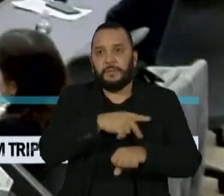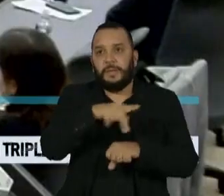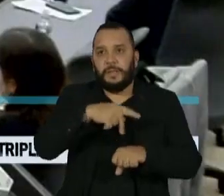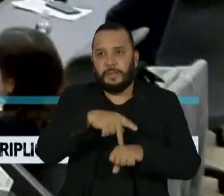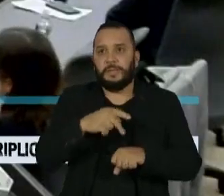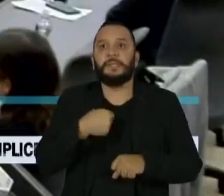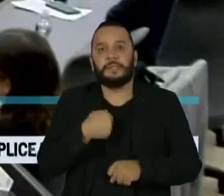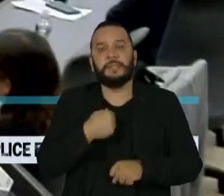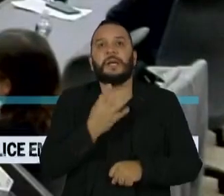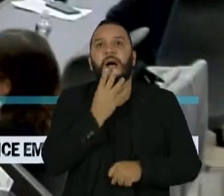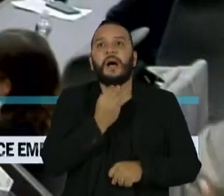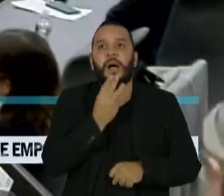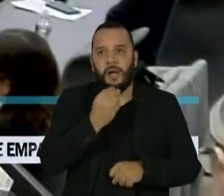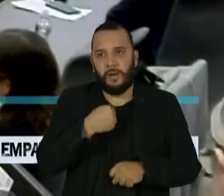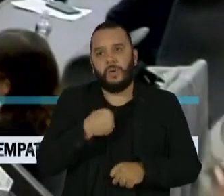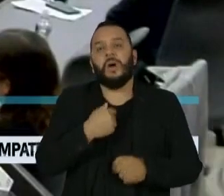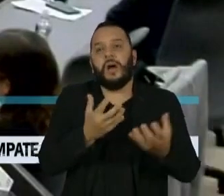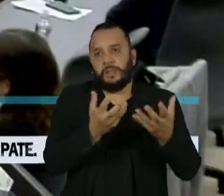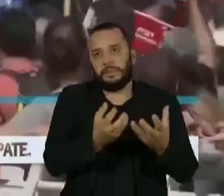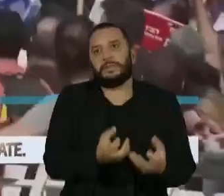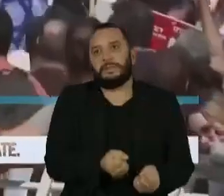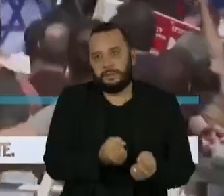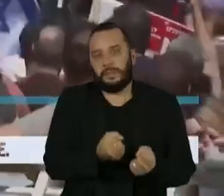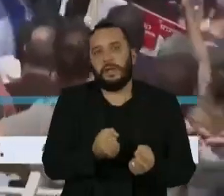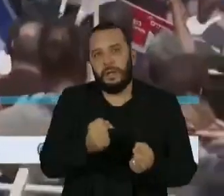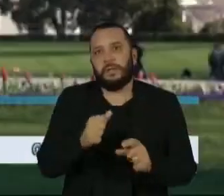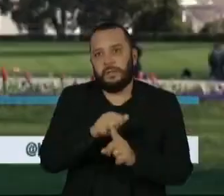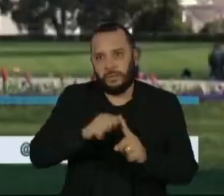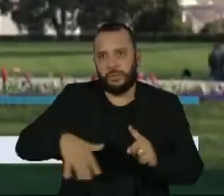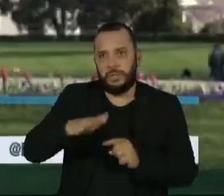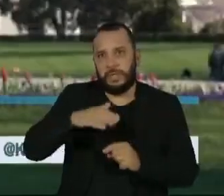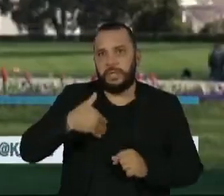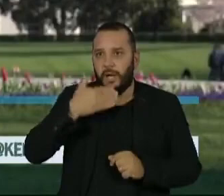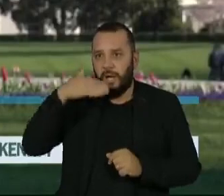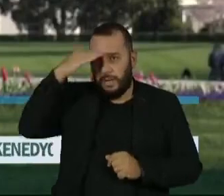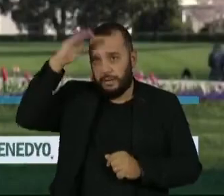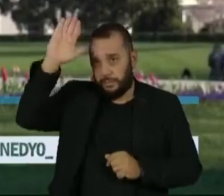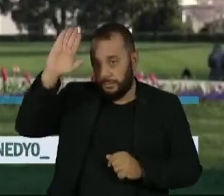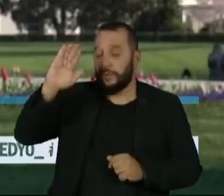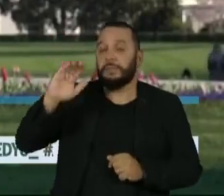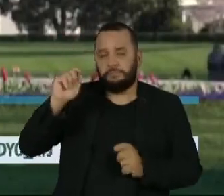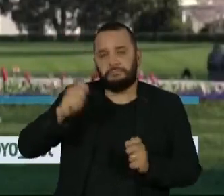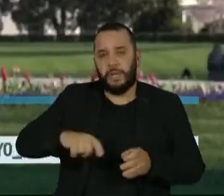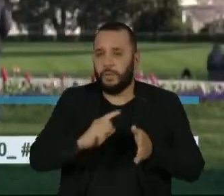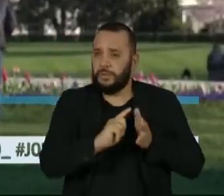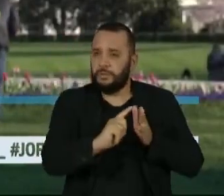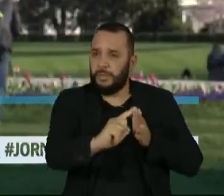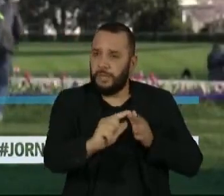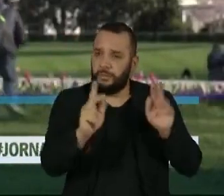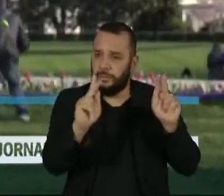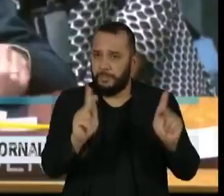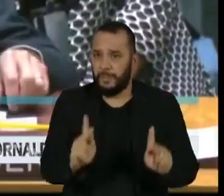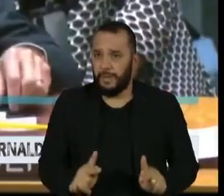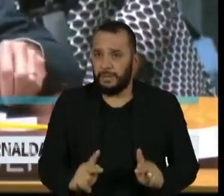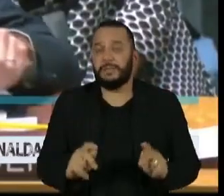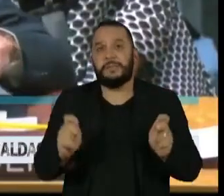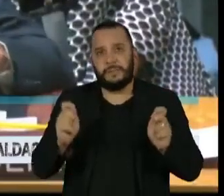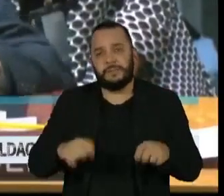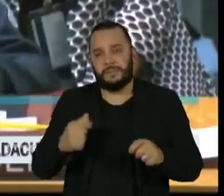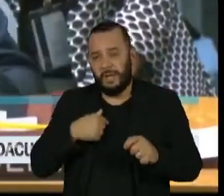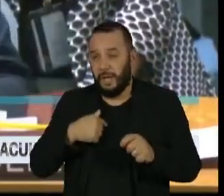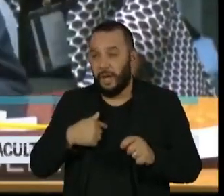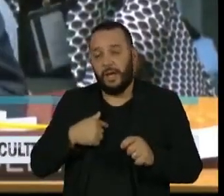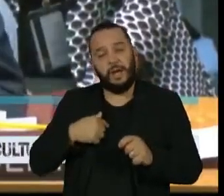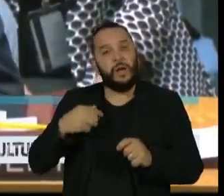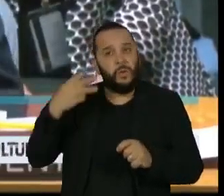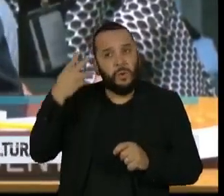mundo árabe, também tornaria o Oriente Médio mais estável. Washington poderia concentrar seus esforços militares e